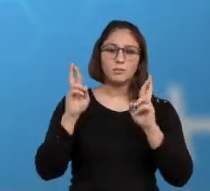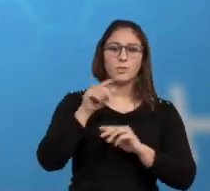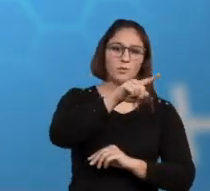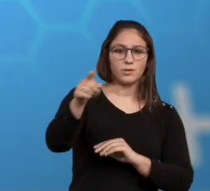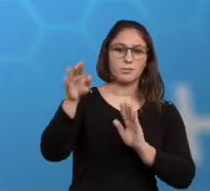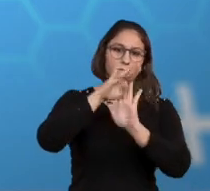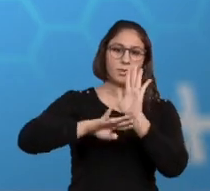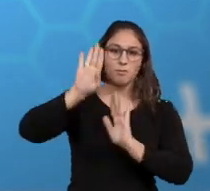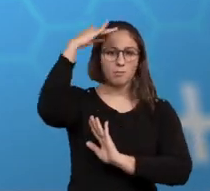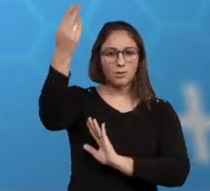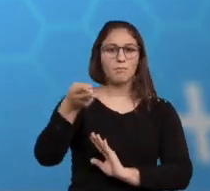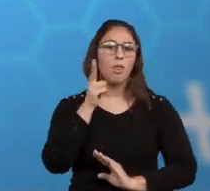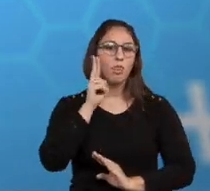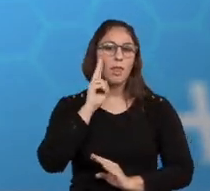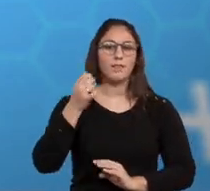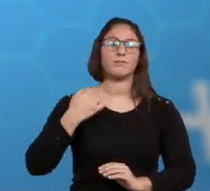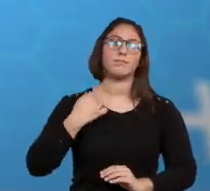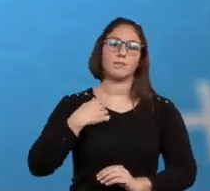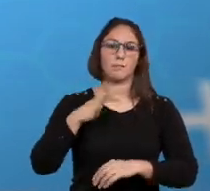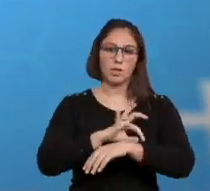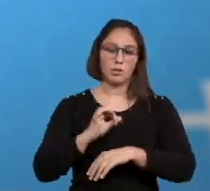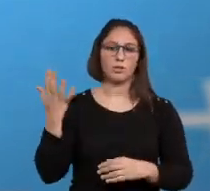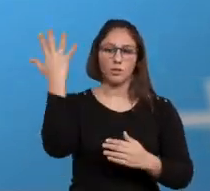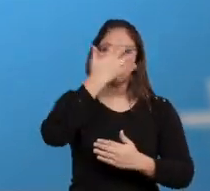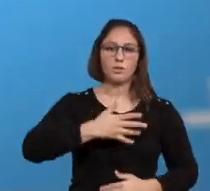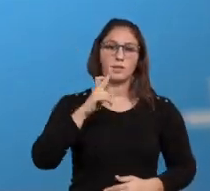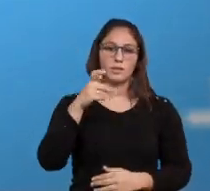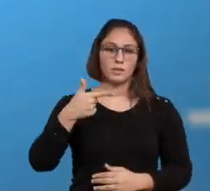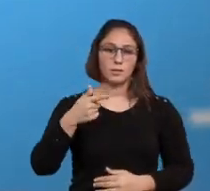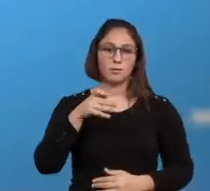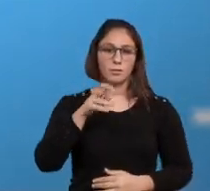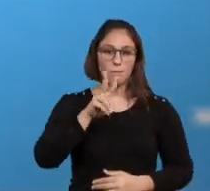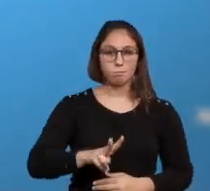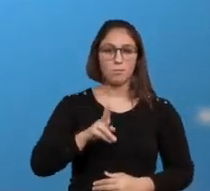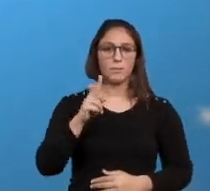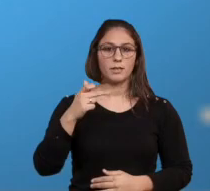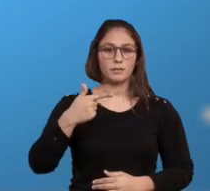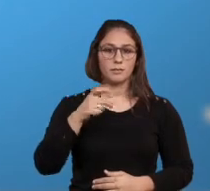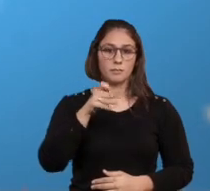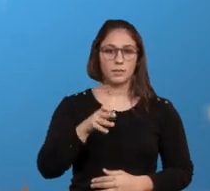Contamos convosco no próximo programa, sábado às 20 horas na RTP2 e